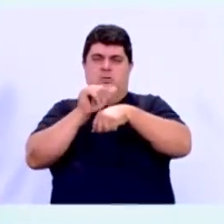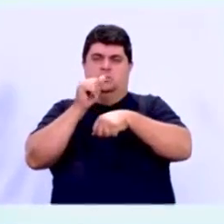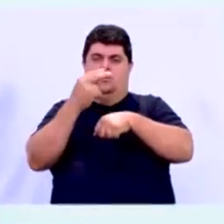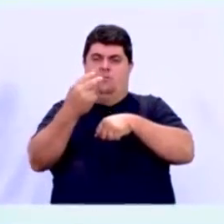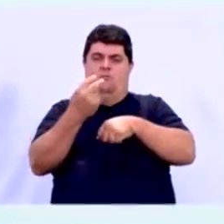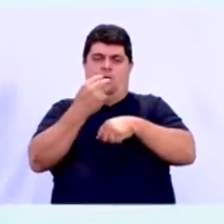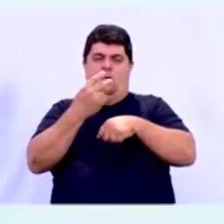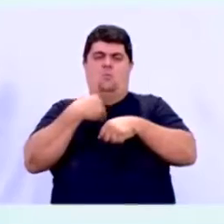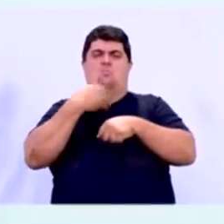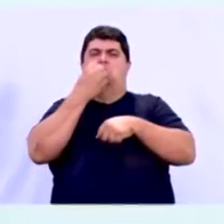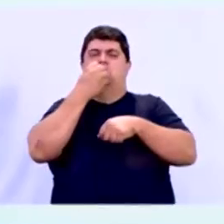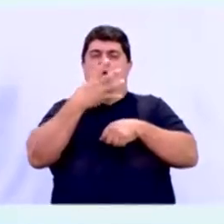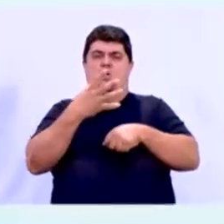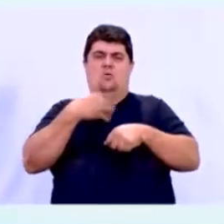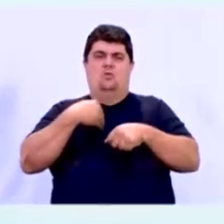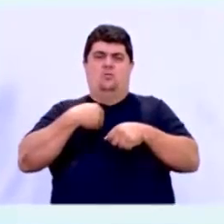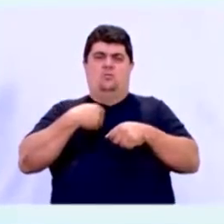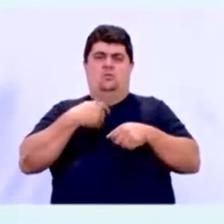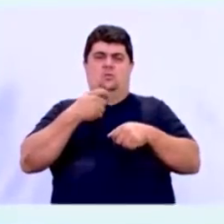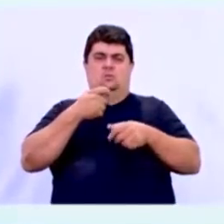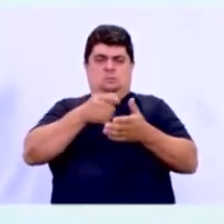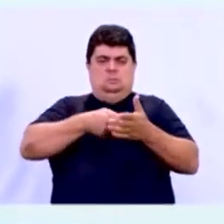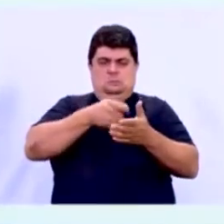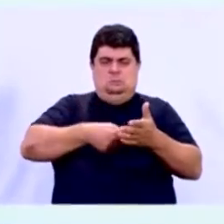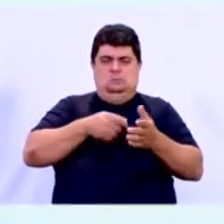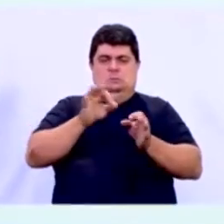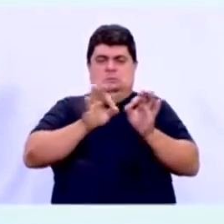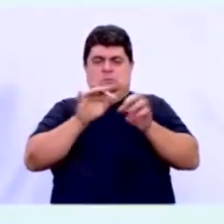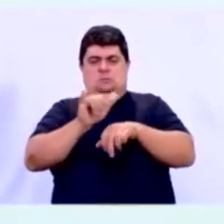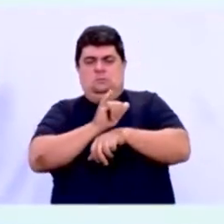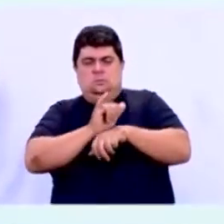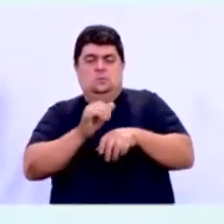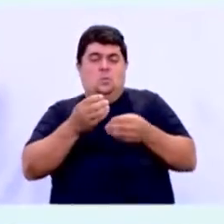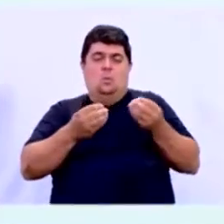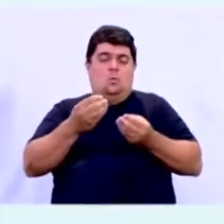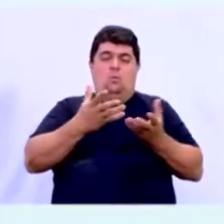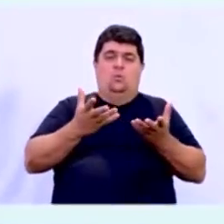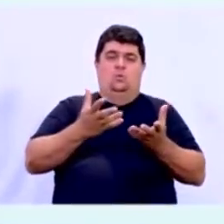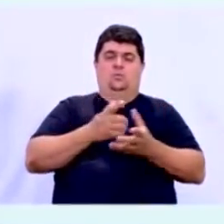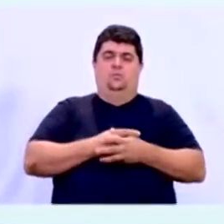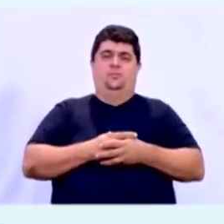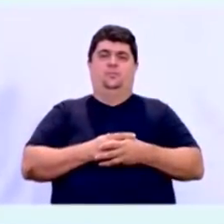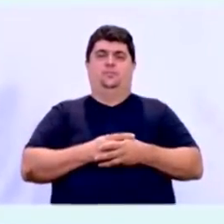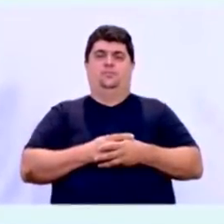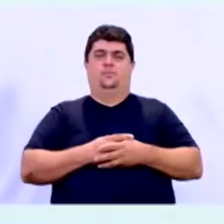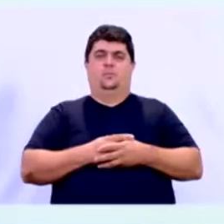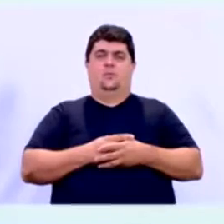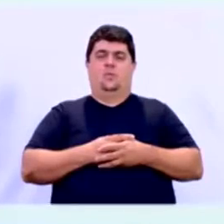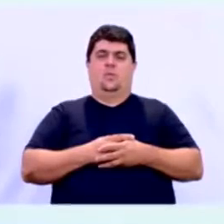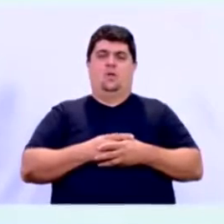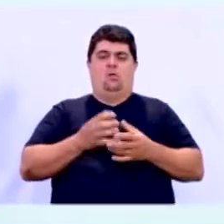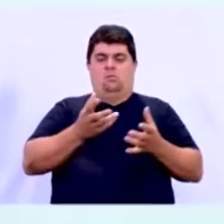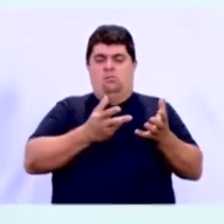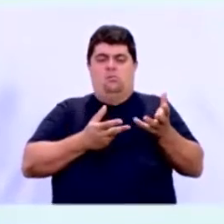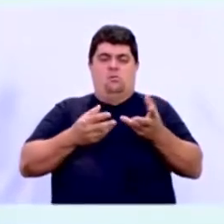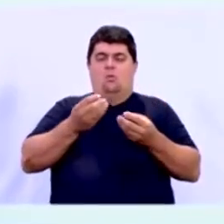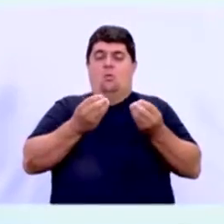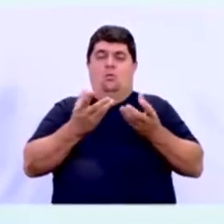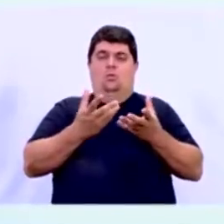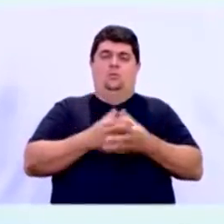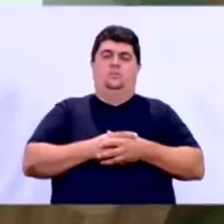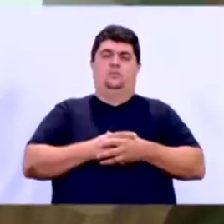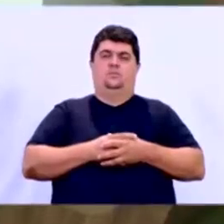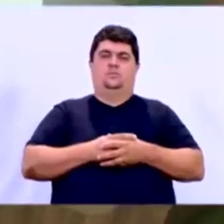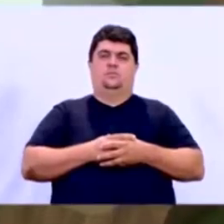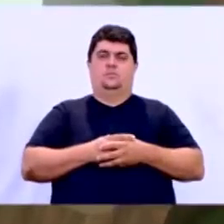mais agressiva, né, mais estratégica ou não? Enfim, o que vai acabar diferenciando o produto? E o diferencial